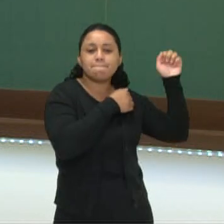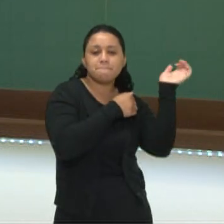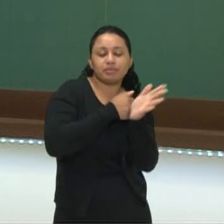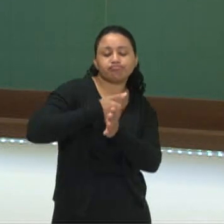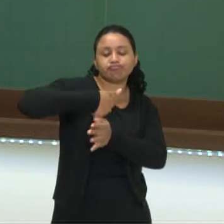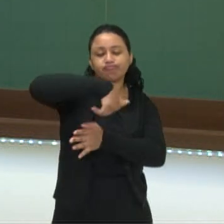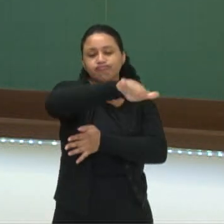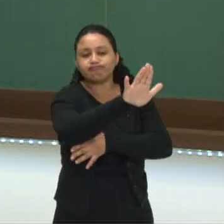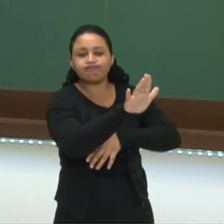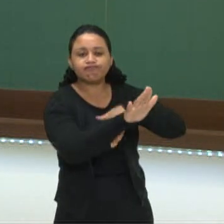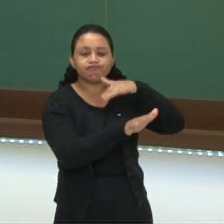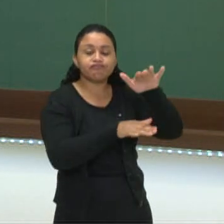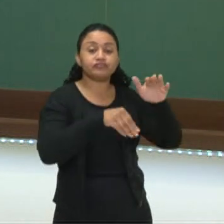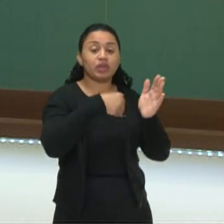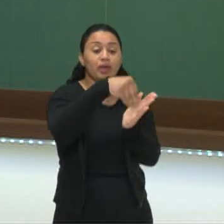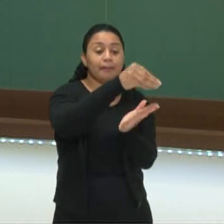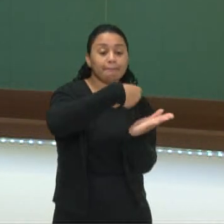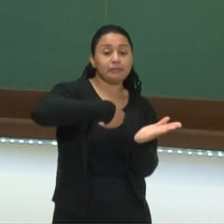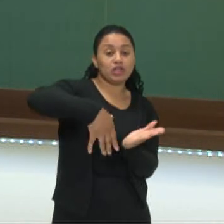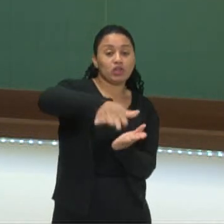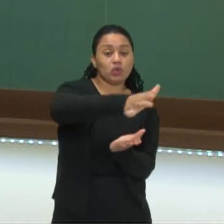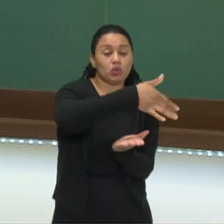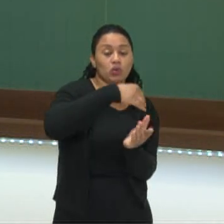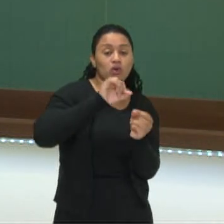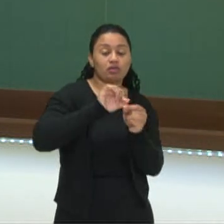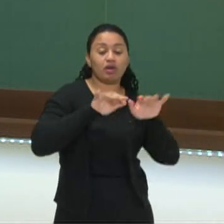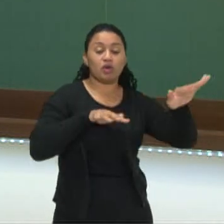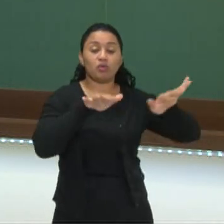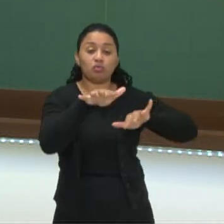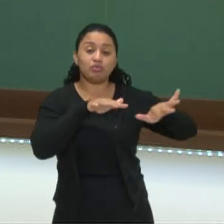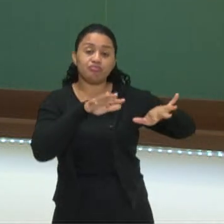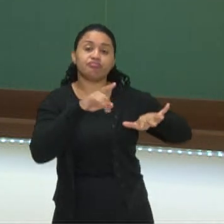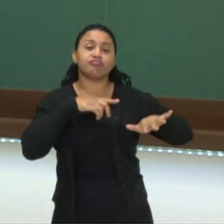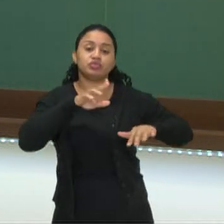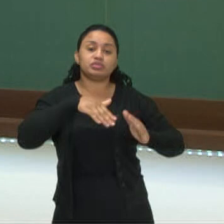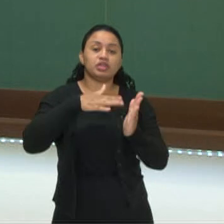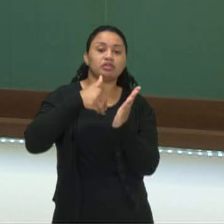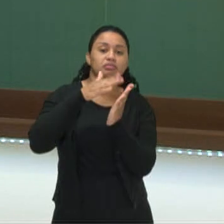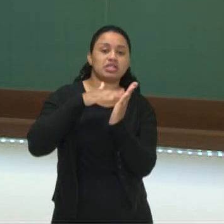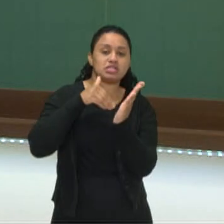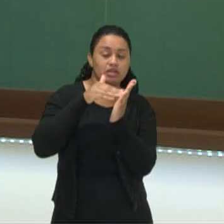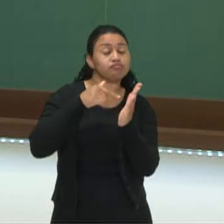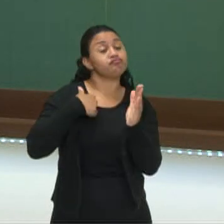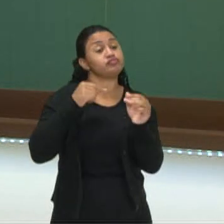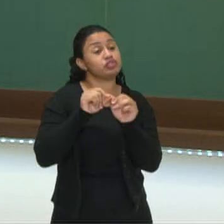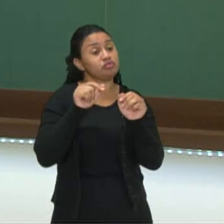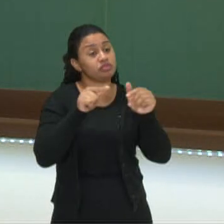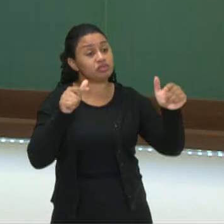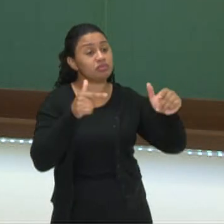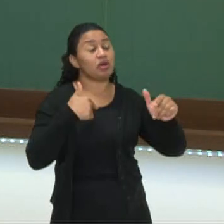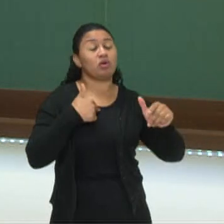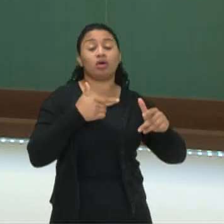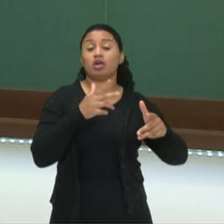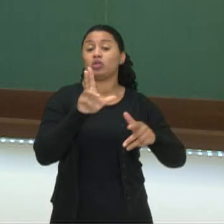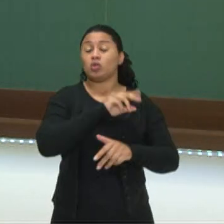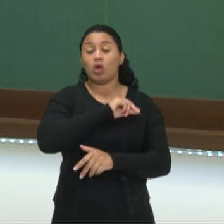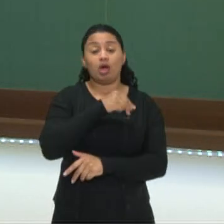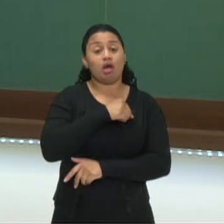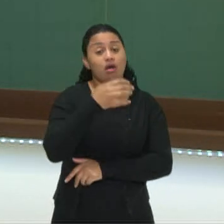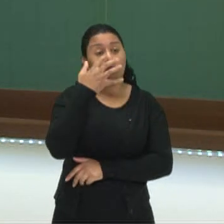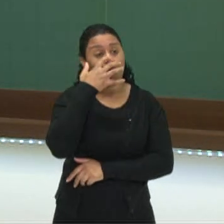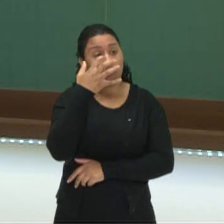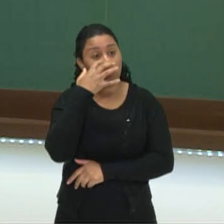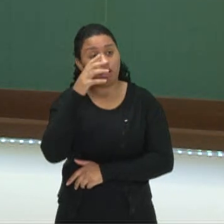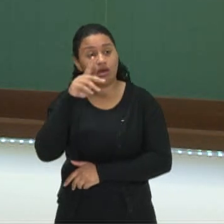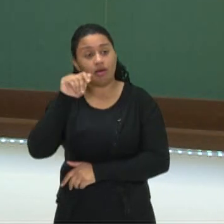tinta aqui, joga tinta ali, começa a trazer um movimento através do pincel e faz uma obra monumental que a Peg